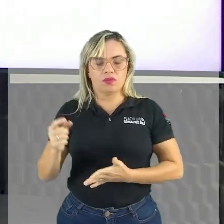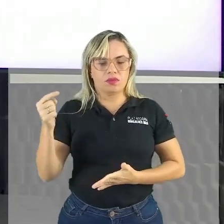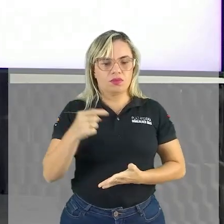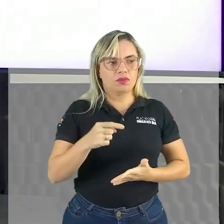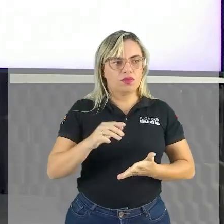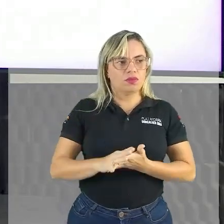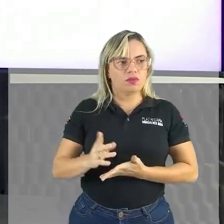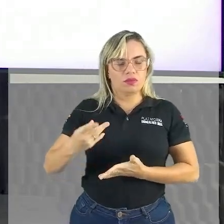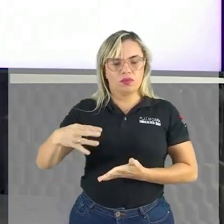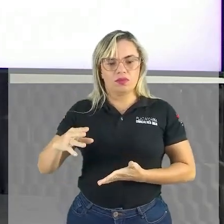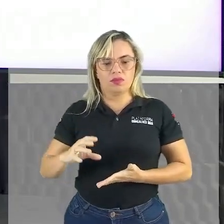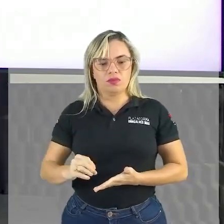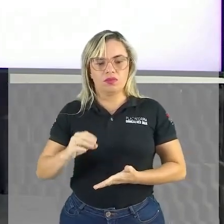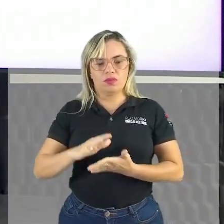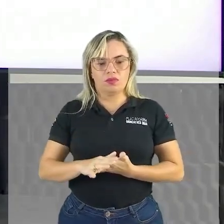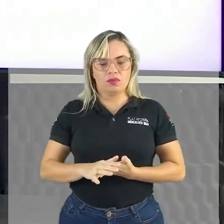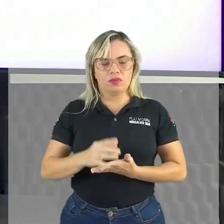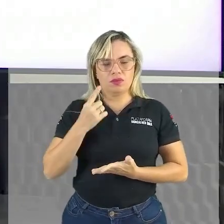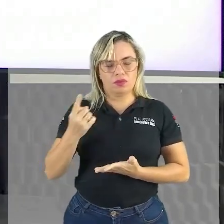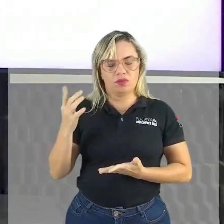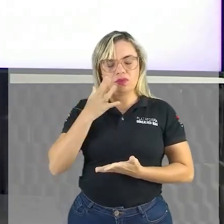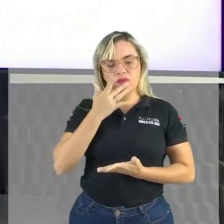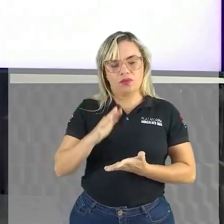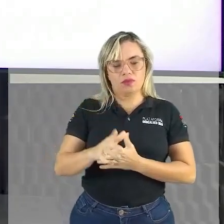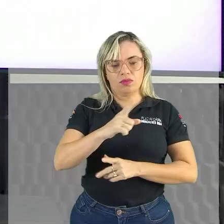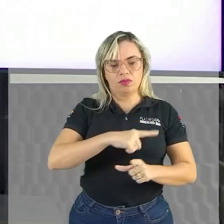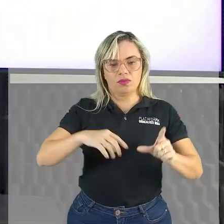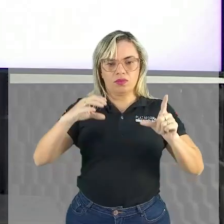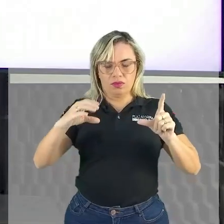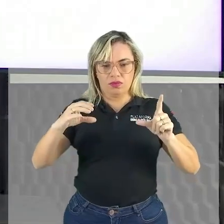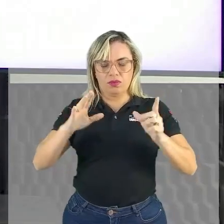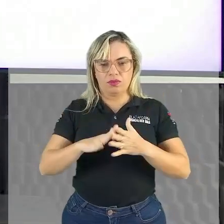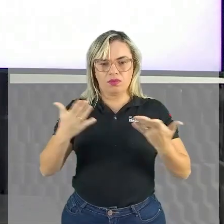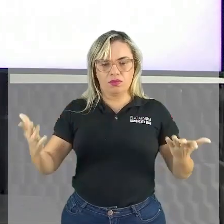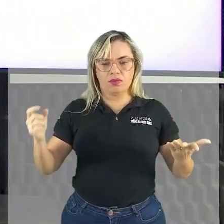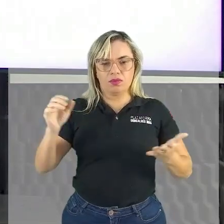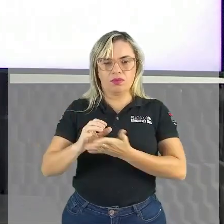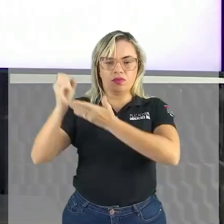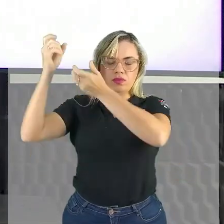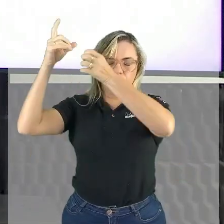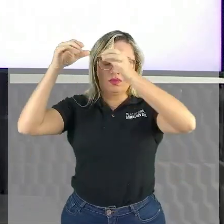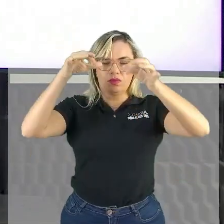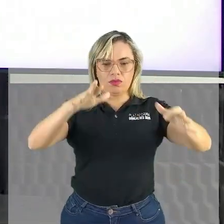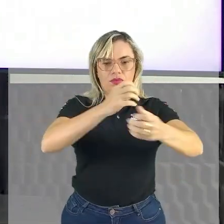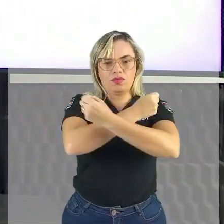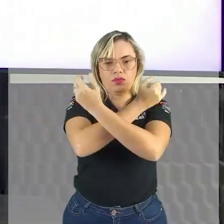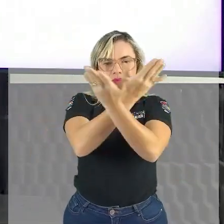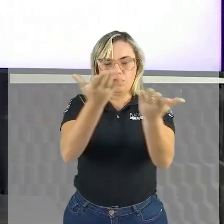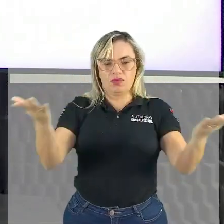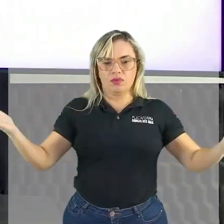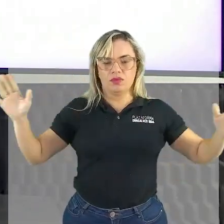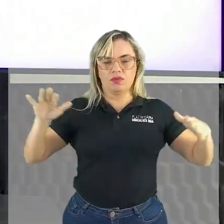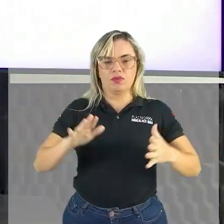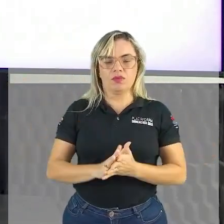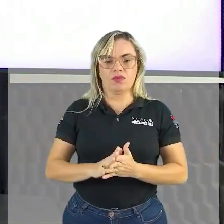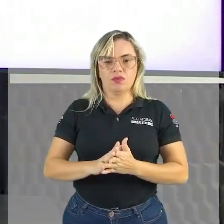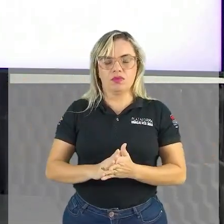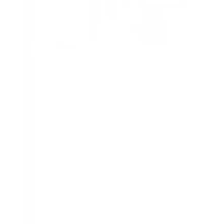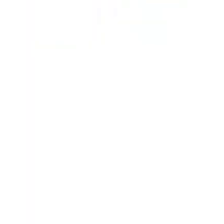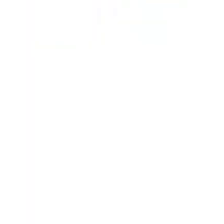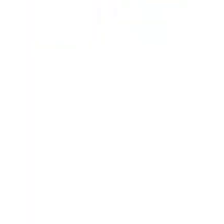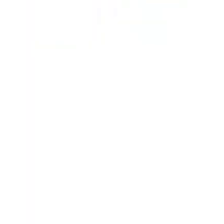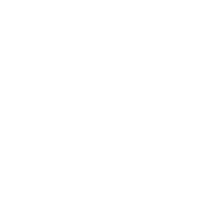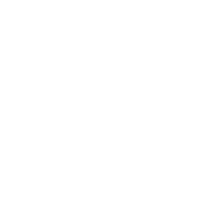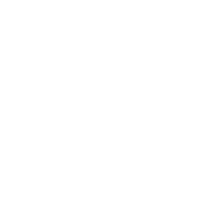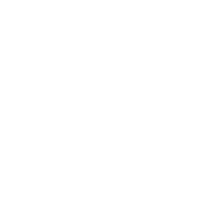básico, o texto está dizendo que ficou violeta. Então, basicamente é isso. Fique com Deus, um grande abraço. Não perde os próximos vídeos não. Valeu!